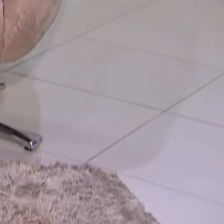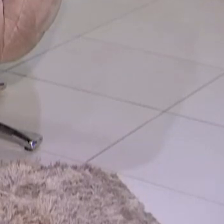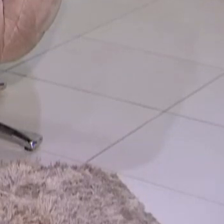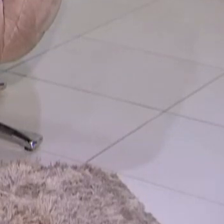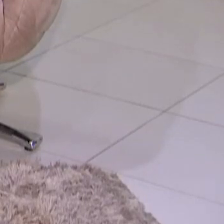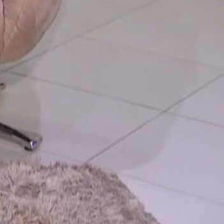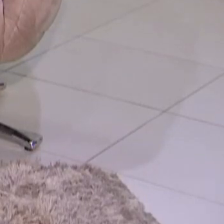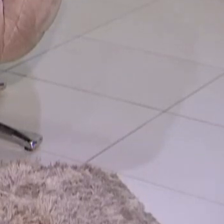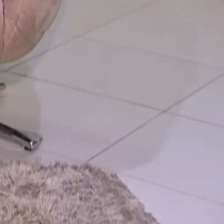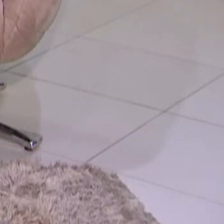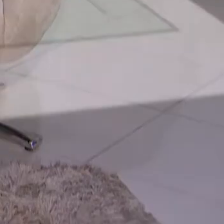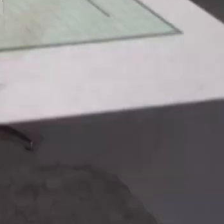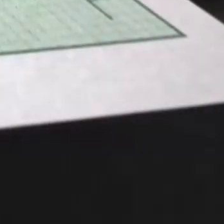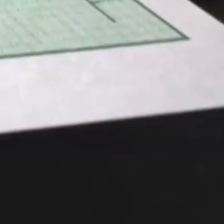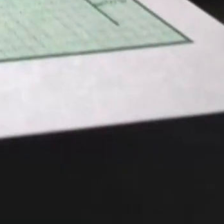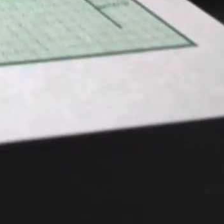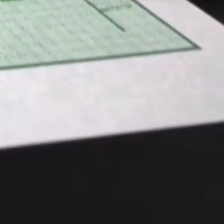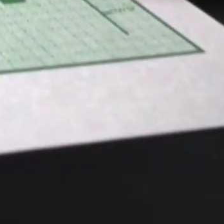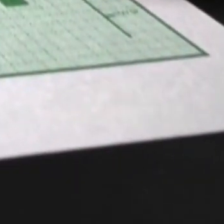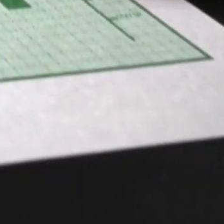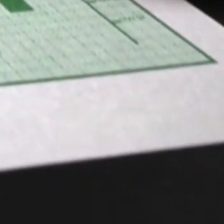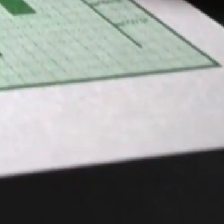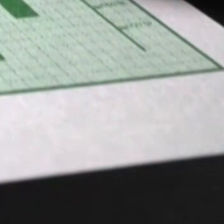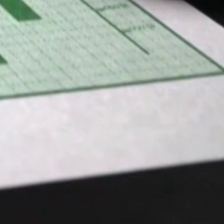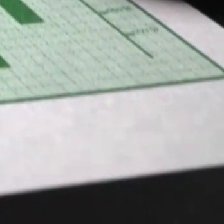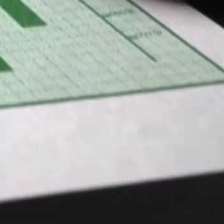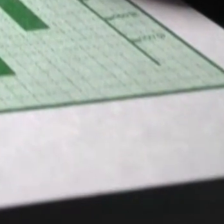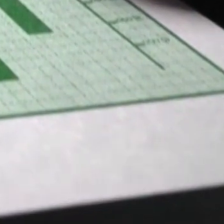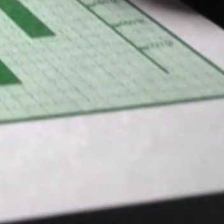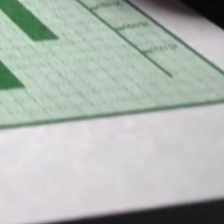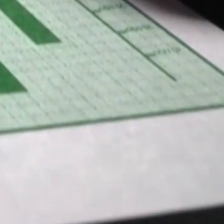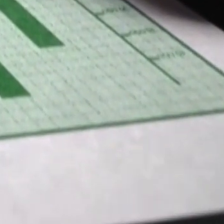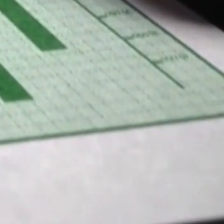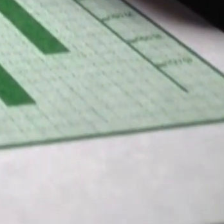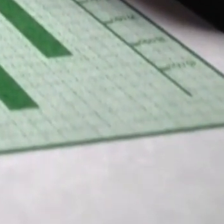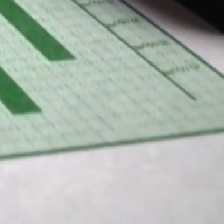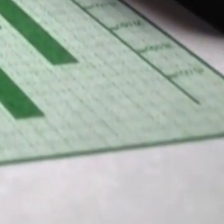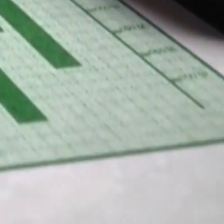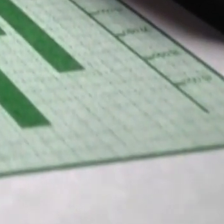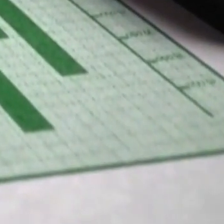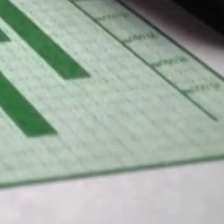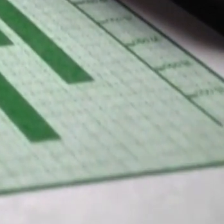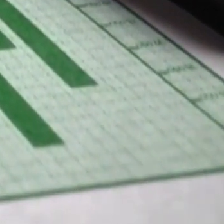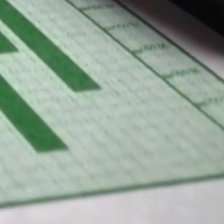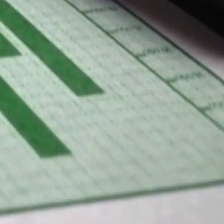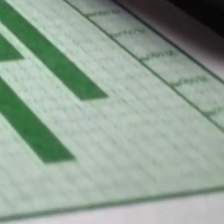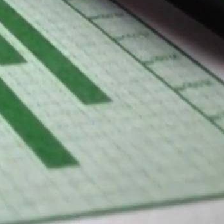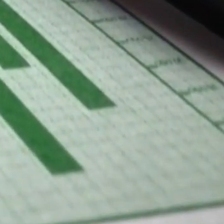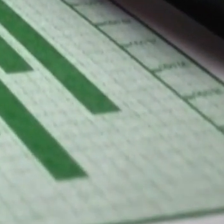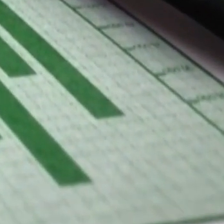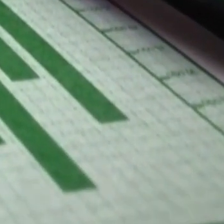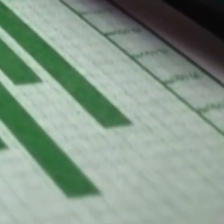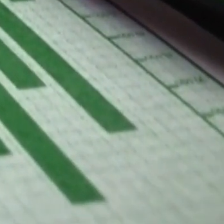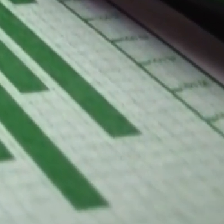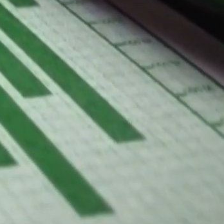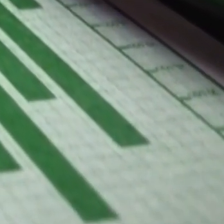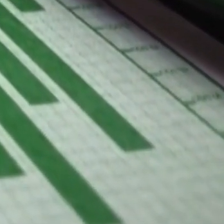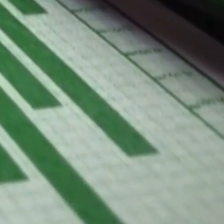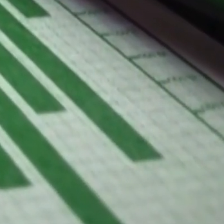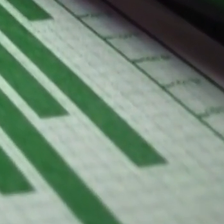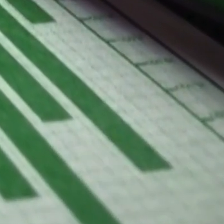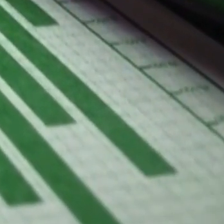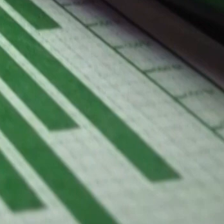as informações de receitas, informações dos gastos, ele vai compilando essas informações e vai te